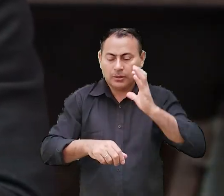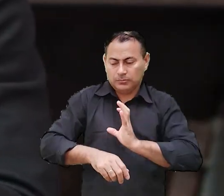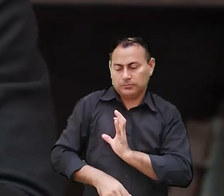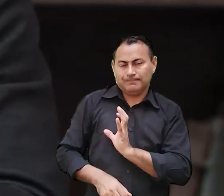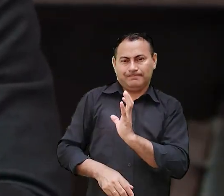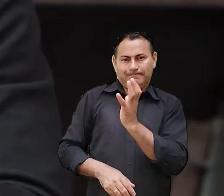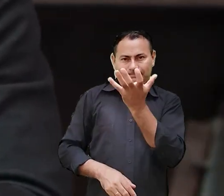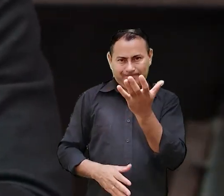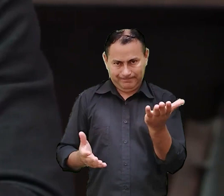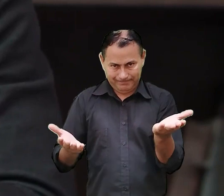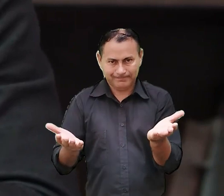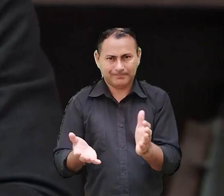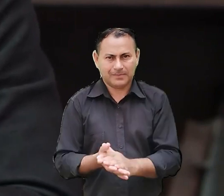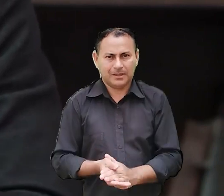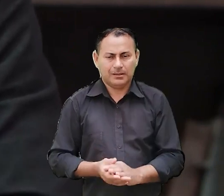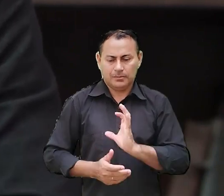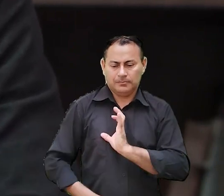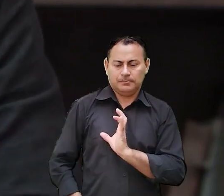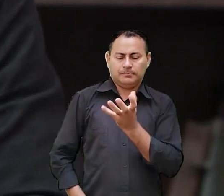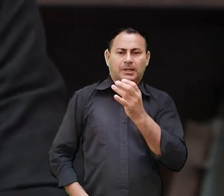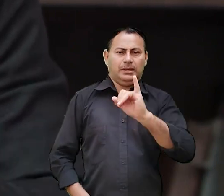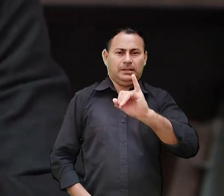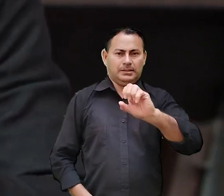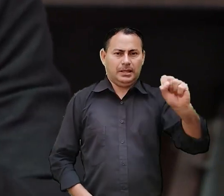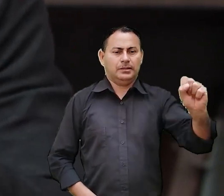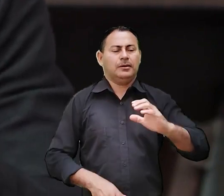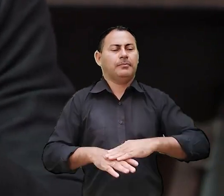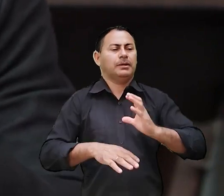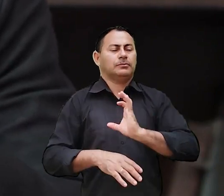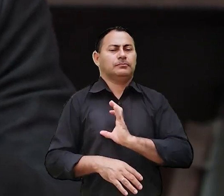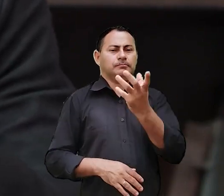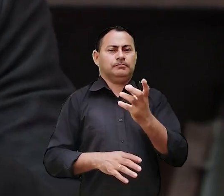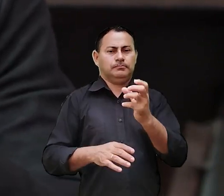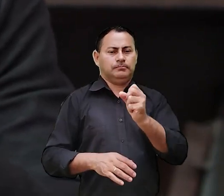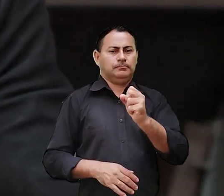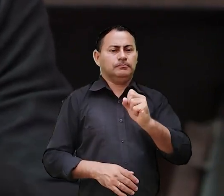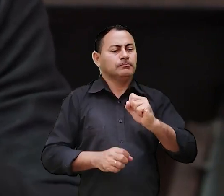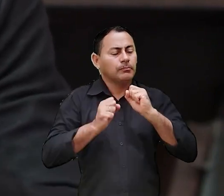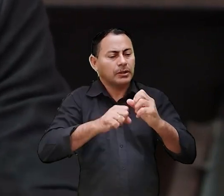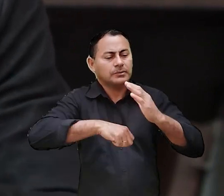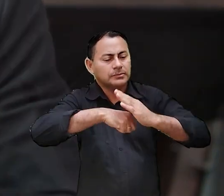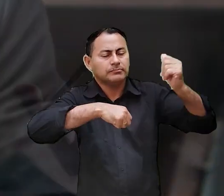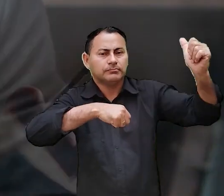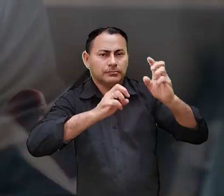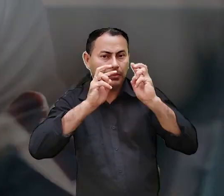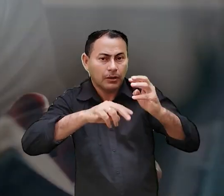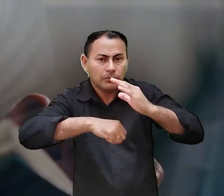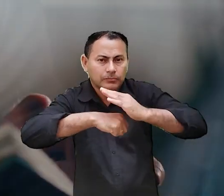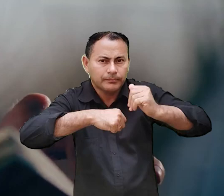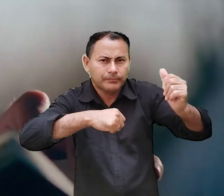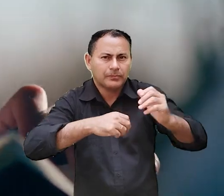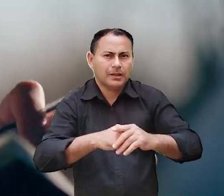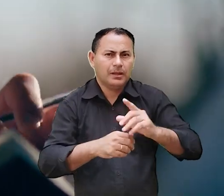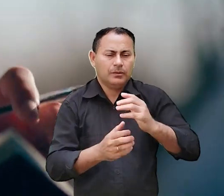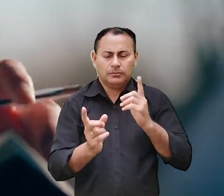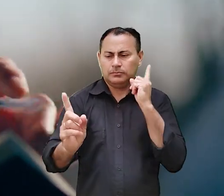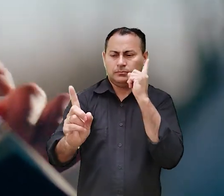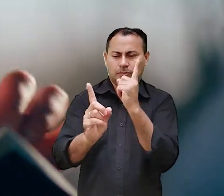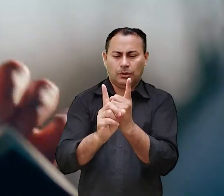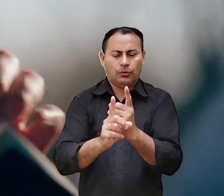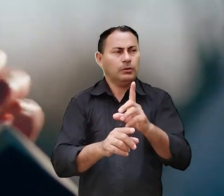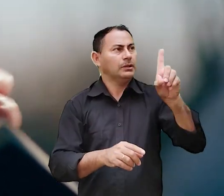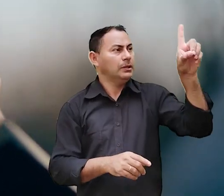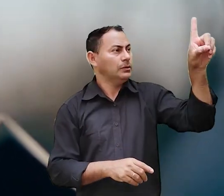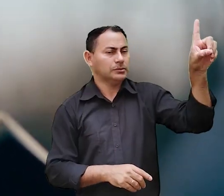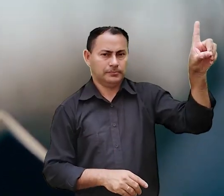alguém é convertido essa conversão de Isaías vai além da conversão e pode ser considerado um chamado Esse foi seu